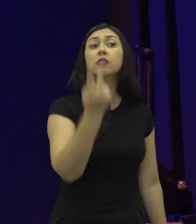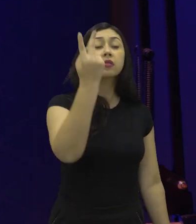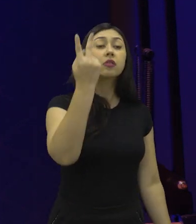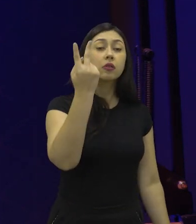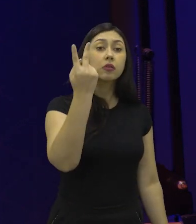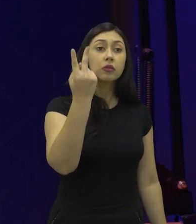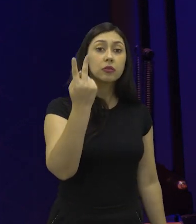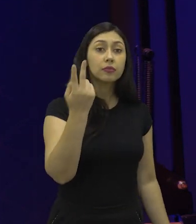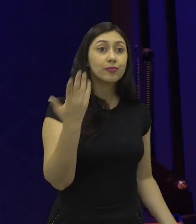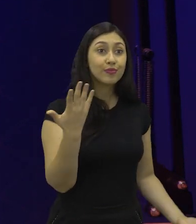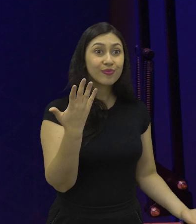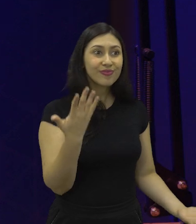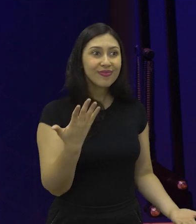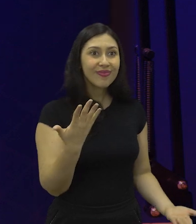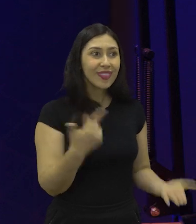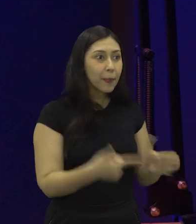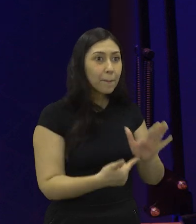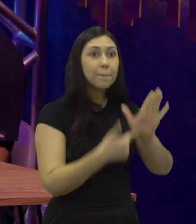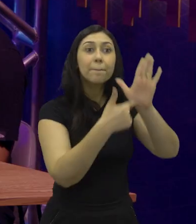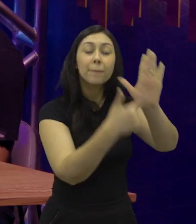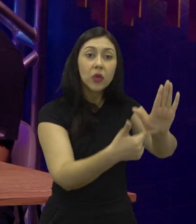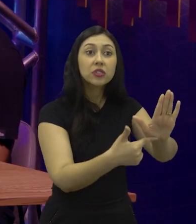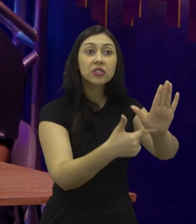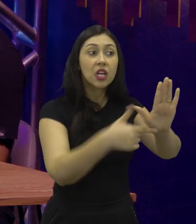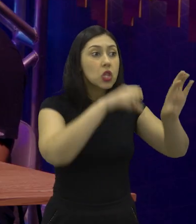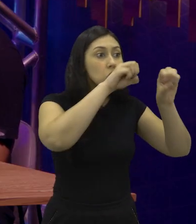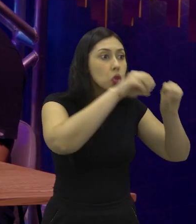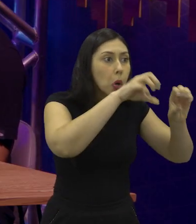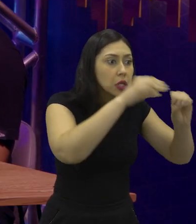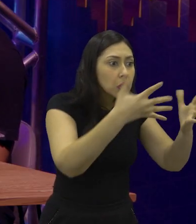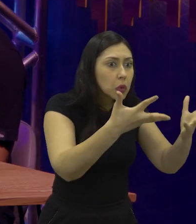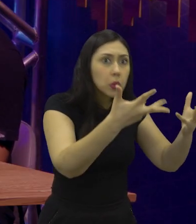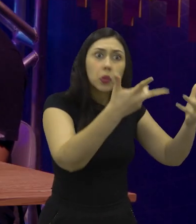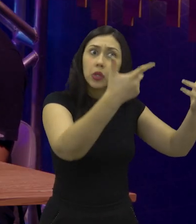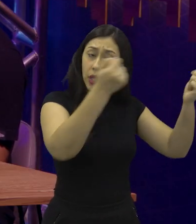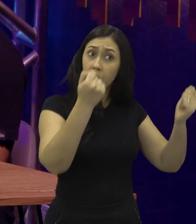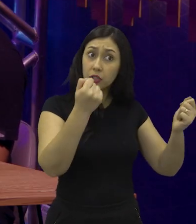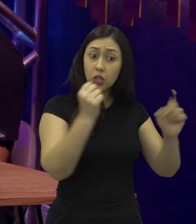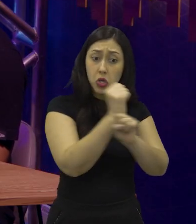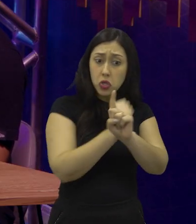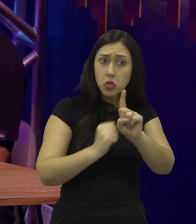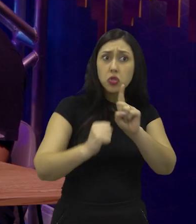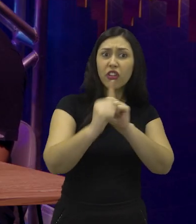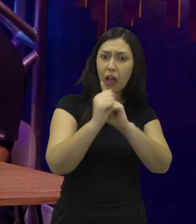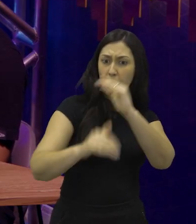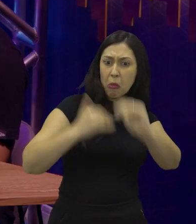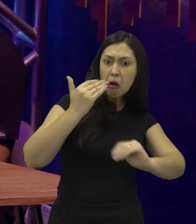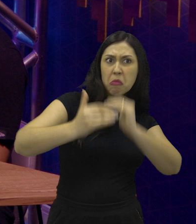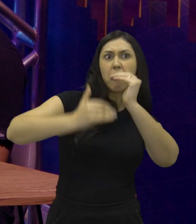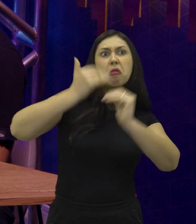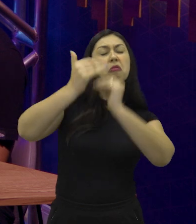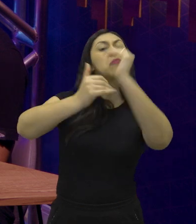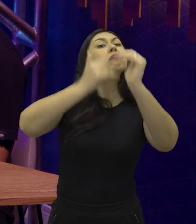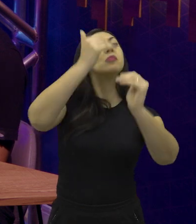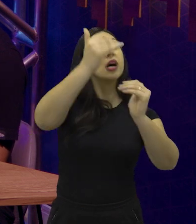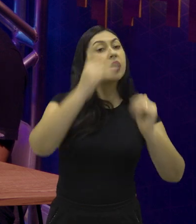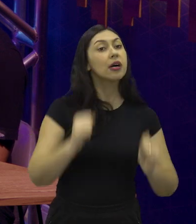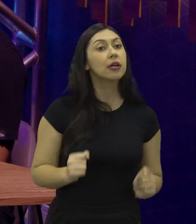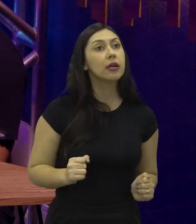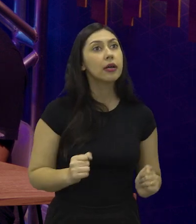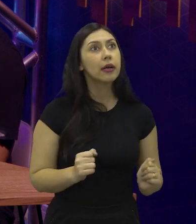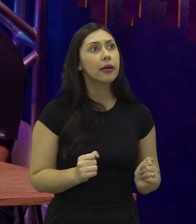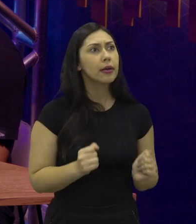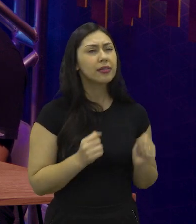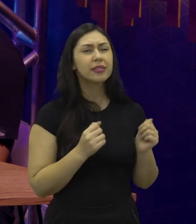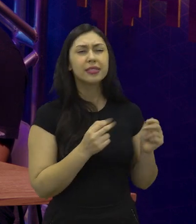valorização pelos professores, a gente está falando diretamente de educação de qualidade, de sociedades mais desenvolvidas, né? Se a gente,